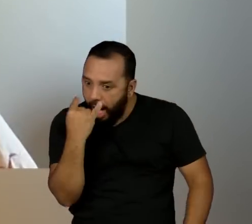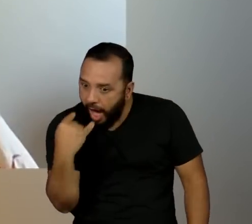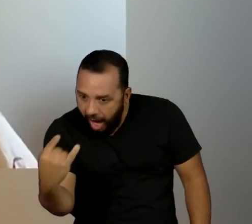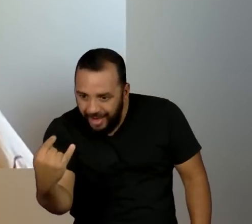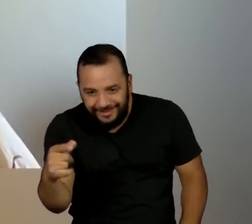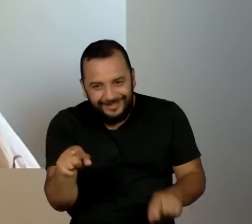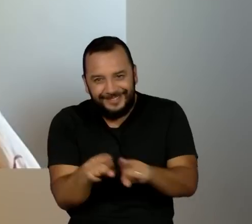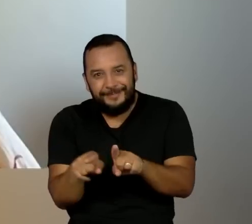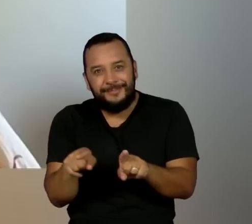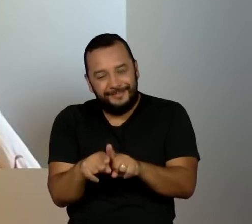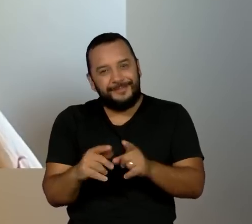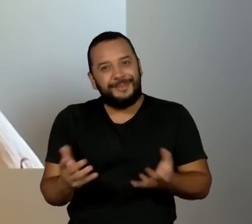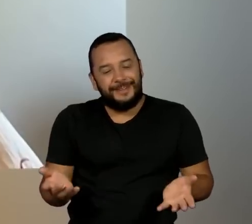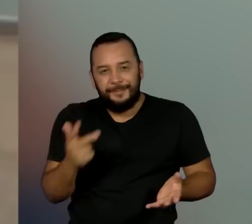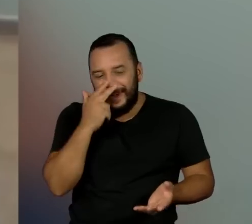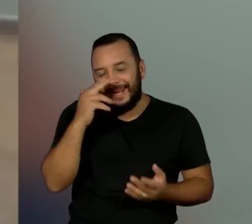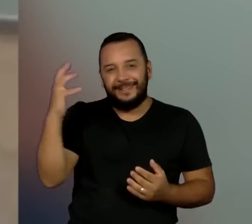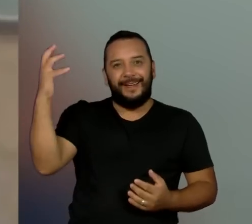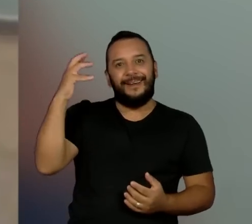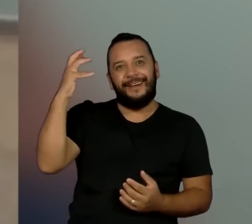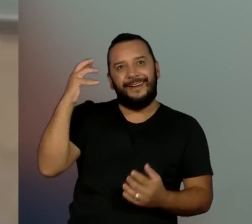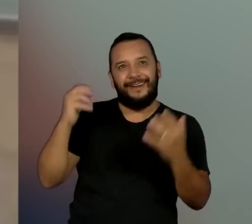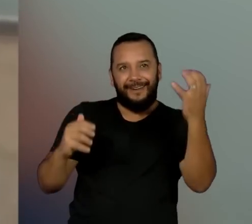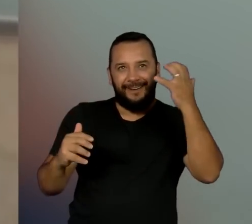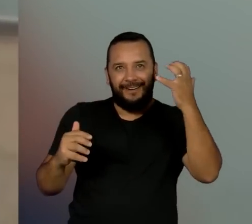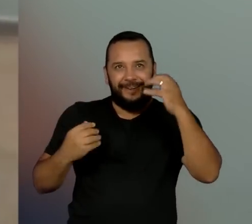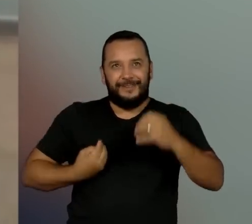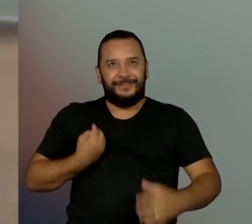gente, né? Com o ser humano.